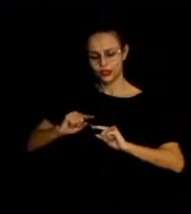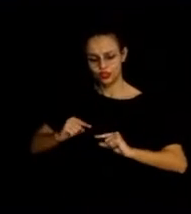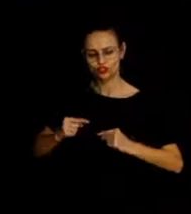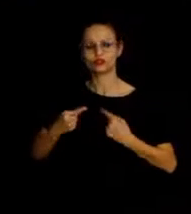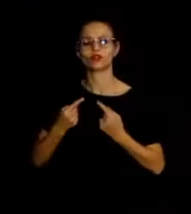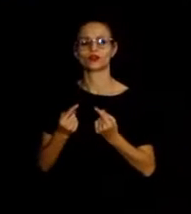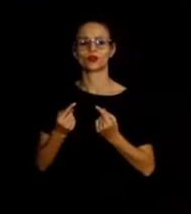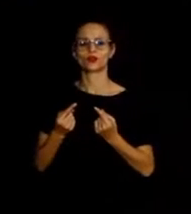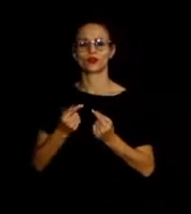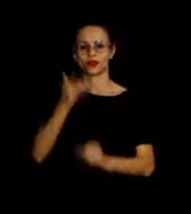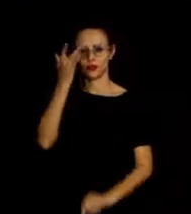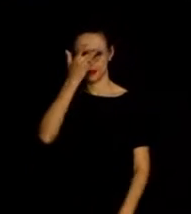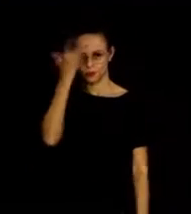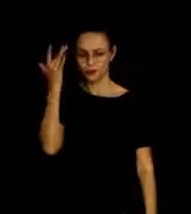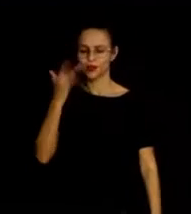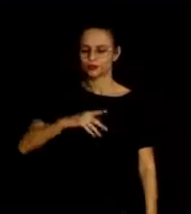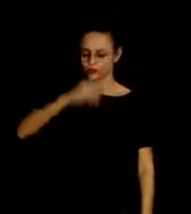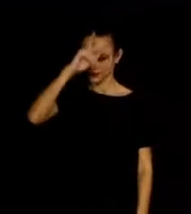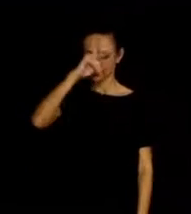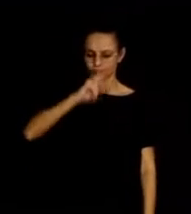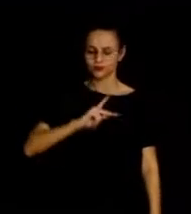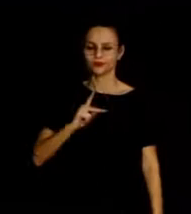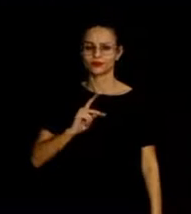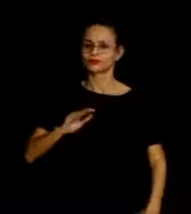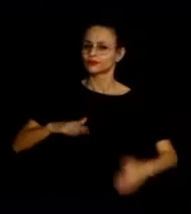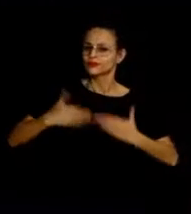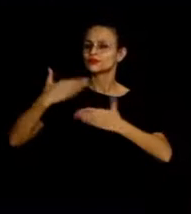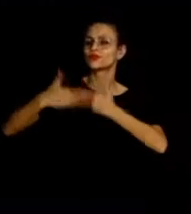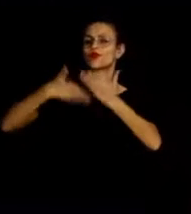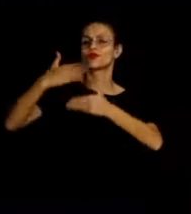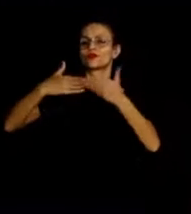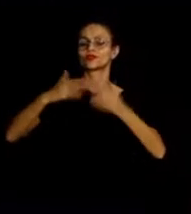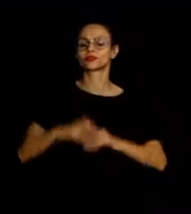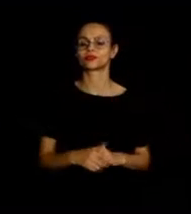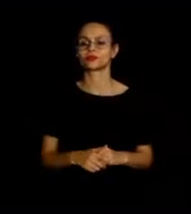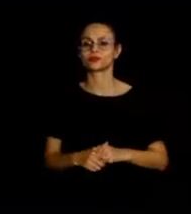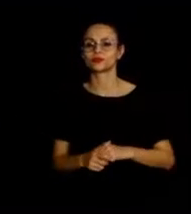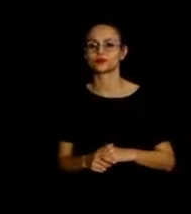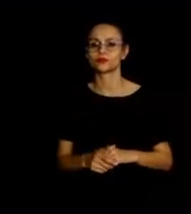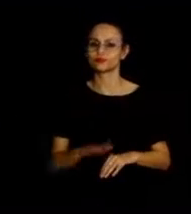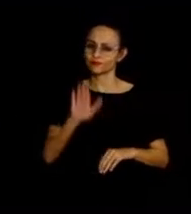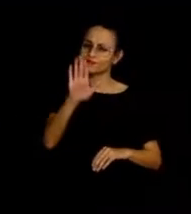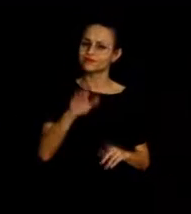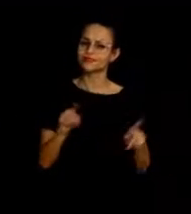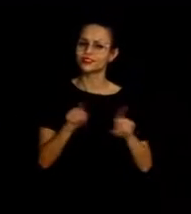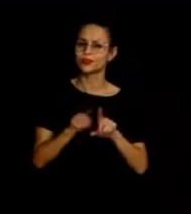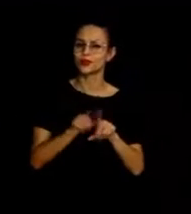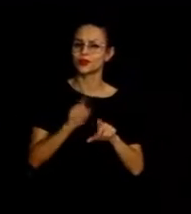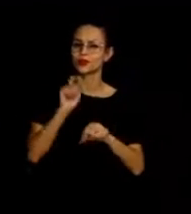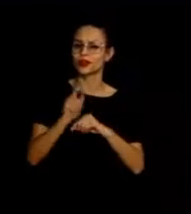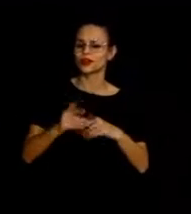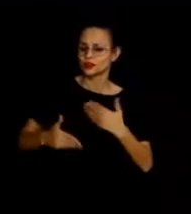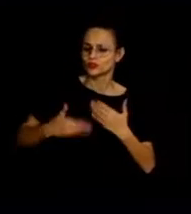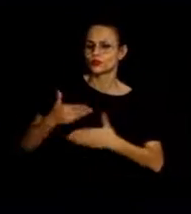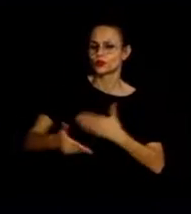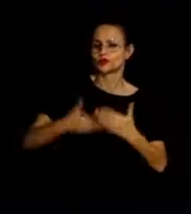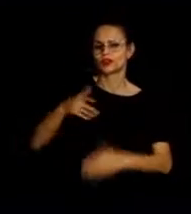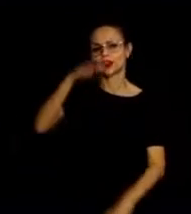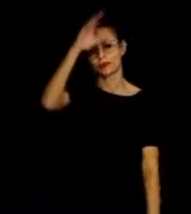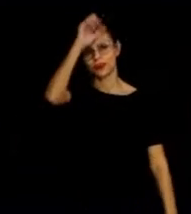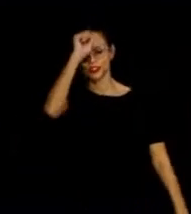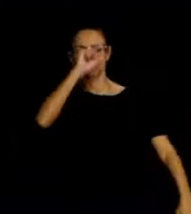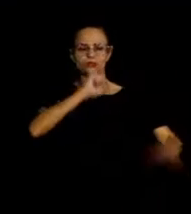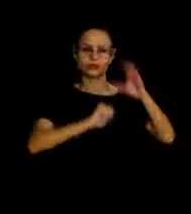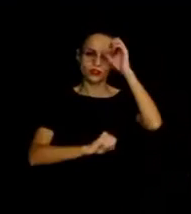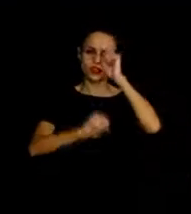vai atrás pessoa que autonomamente se desenvolve o que inclusive cá entre nós é faz também do processo todo de